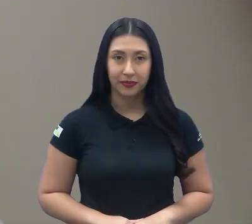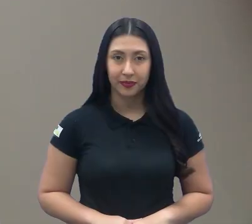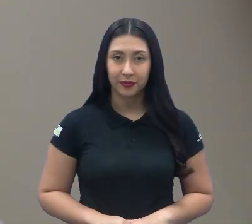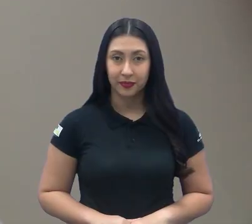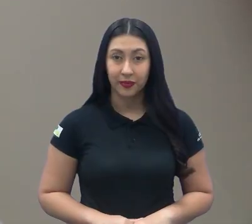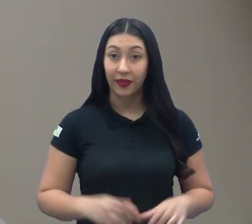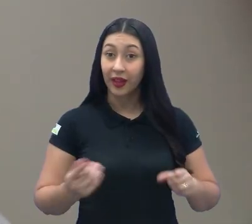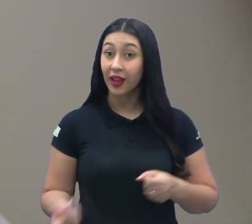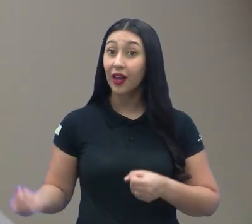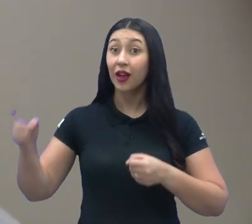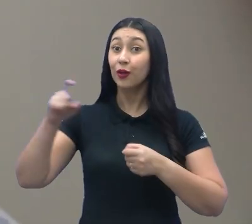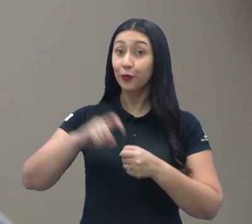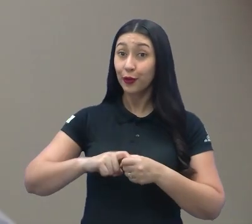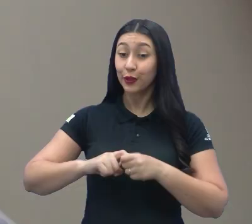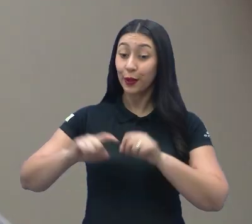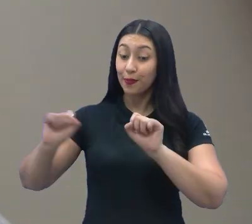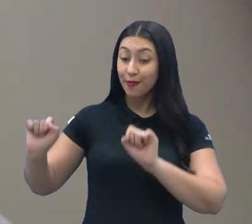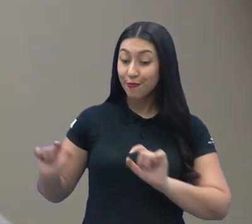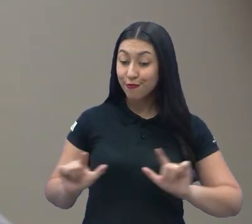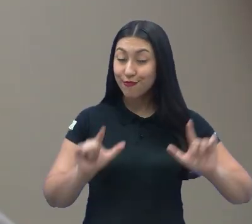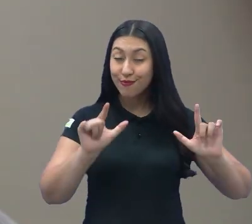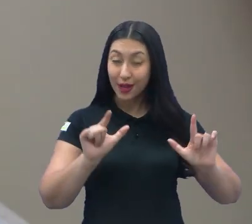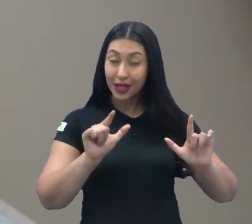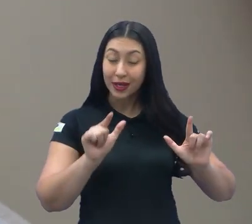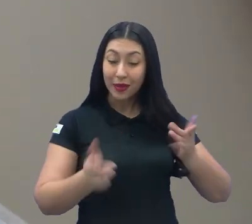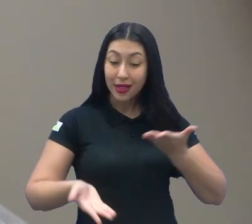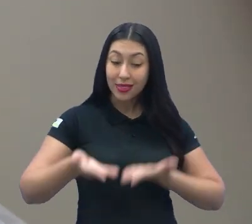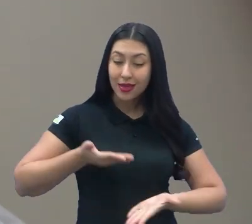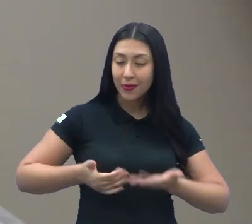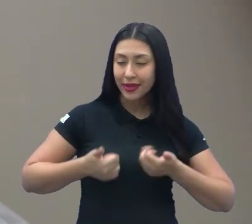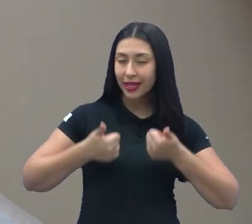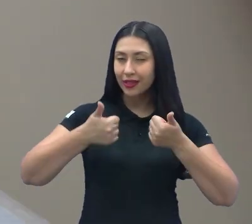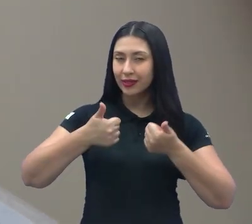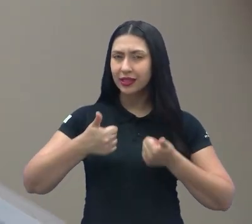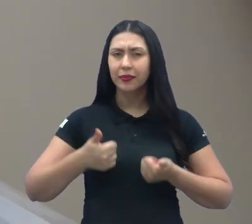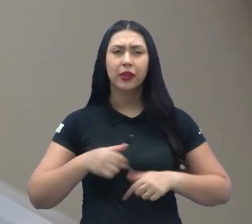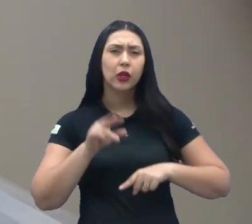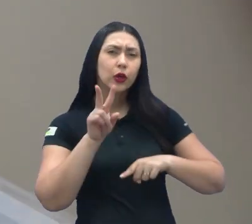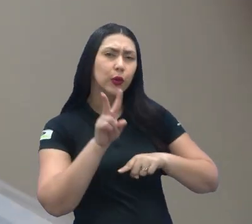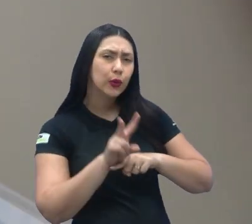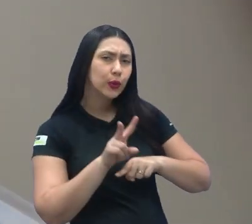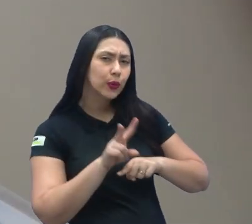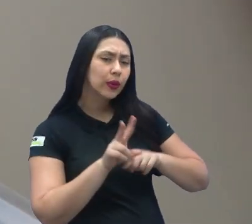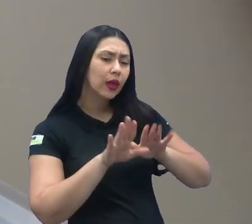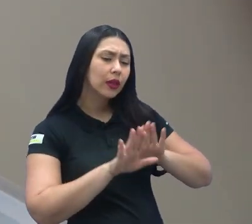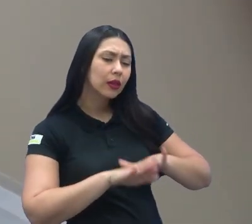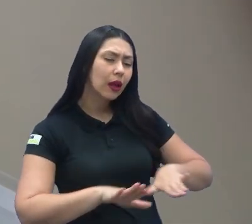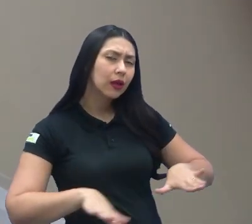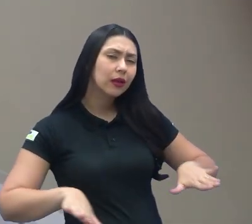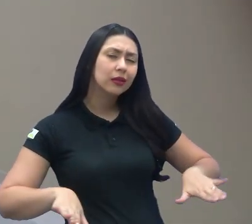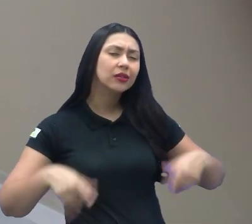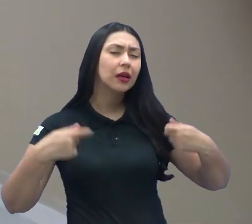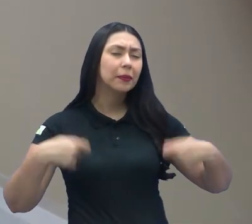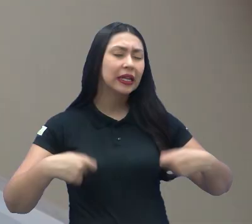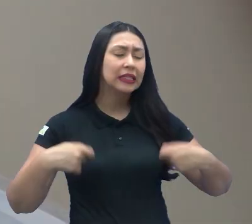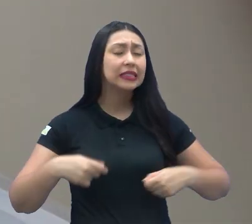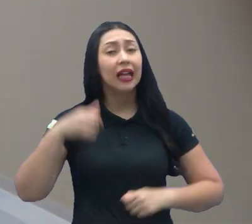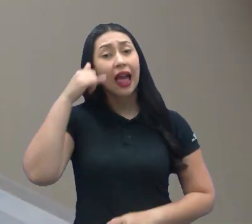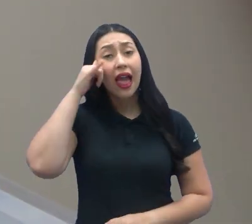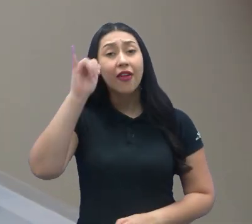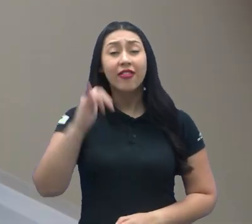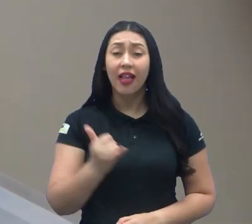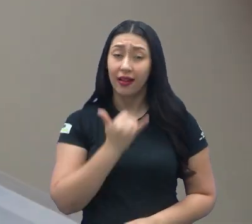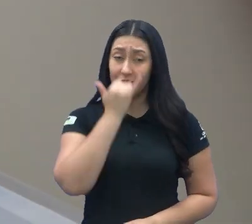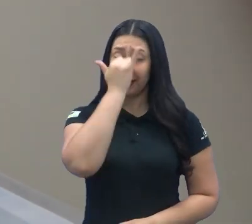Estamos de volta com mais um De Bem com Você. Cuidar das crianças é, acima de tudo, antecipar riscos.